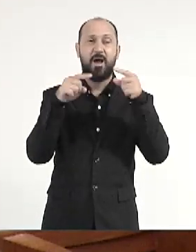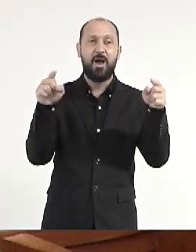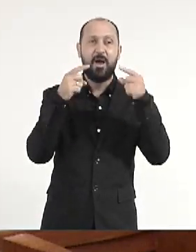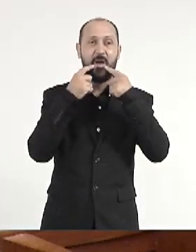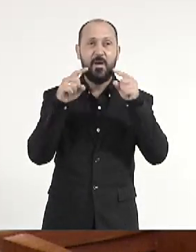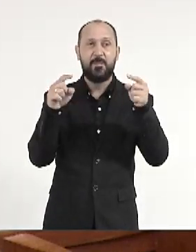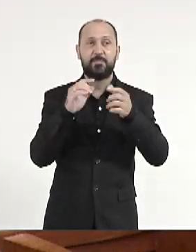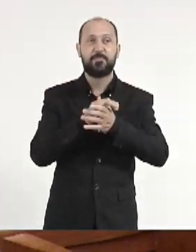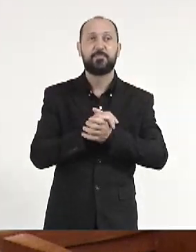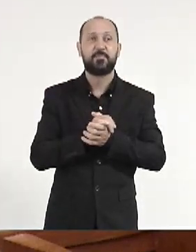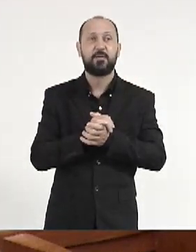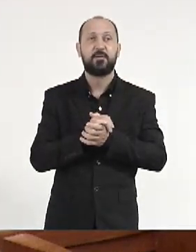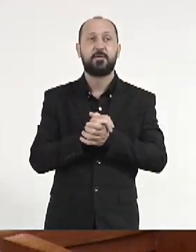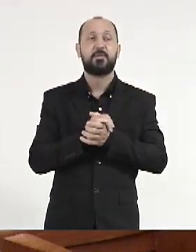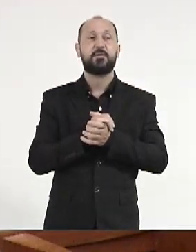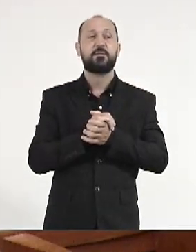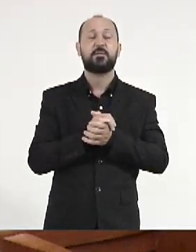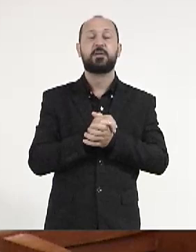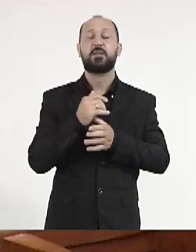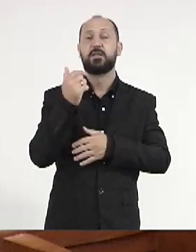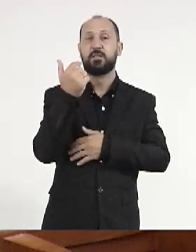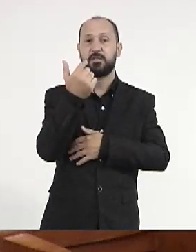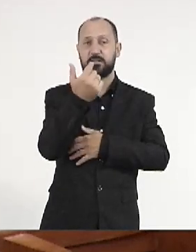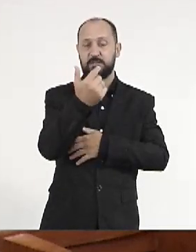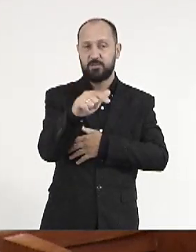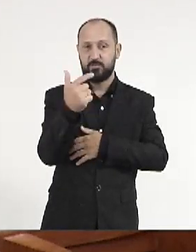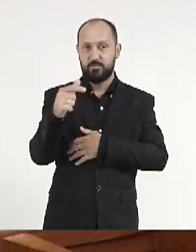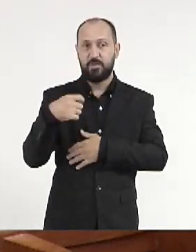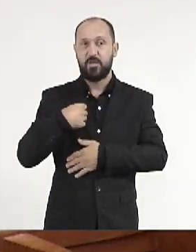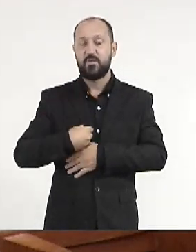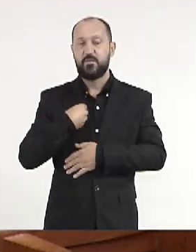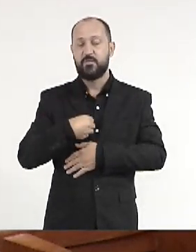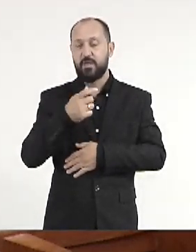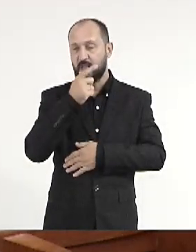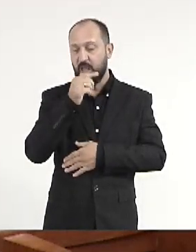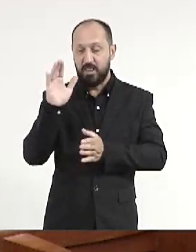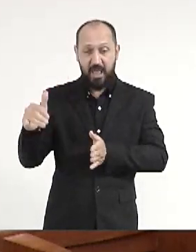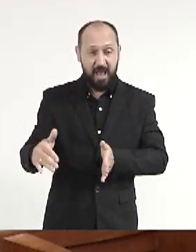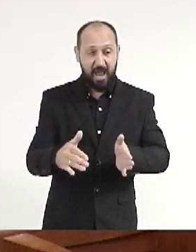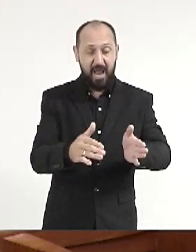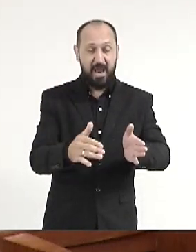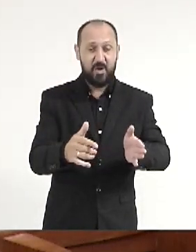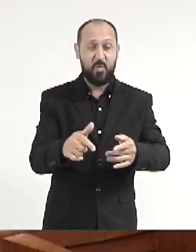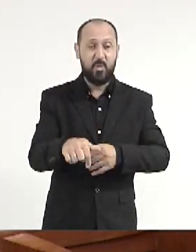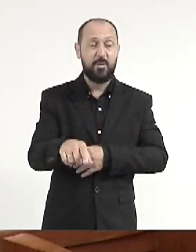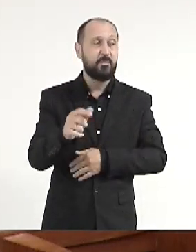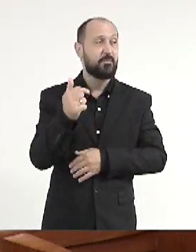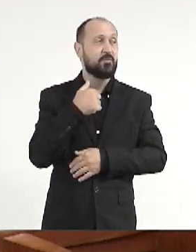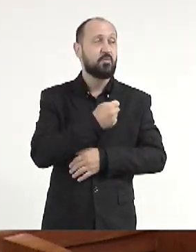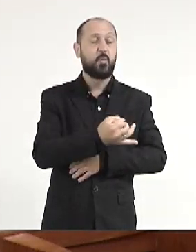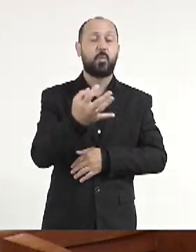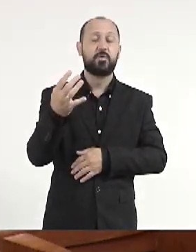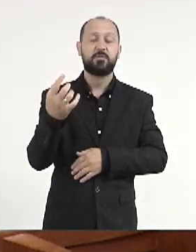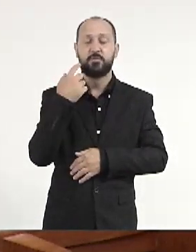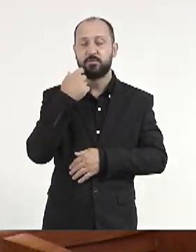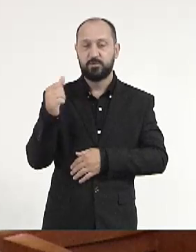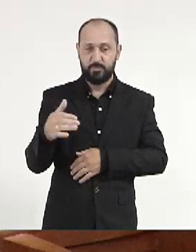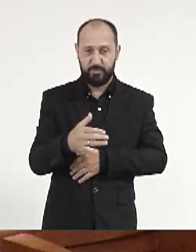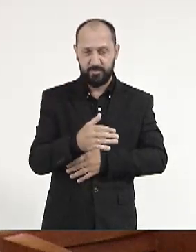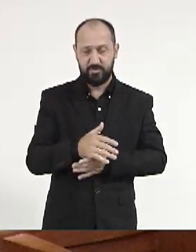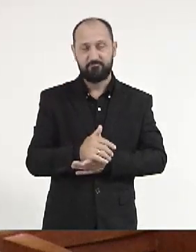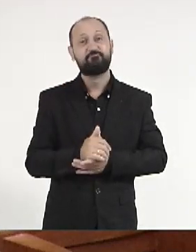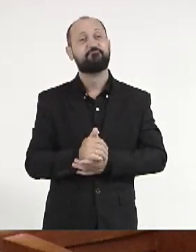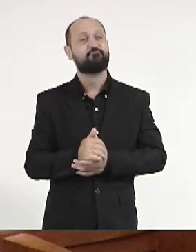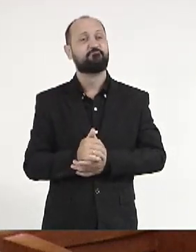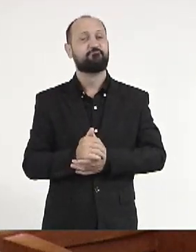que não temos mais vida na água o suficiente para manter a quantidade de peixe para ser pescada,